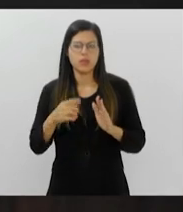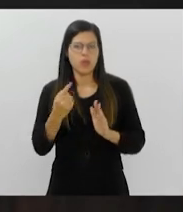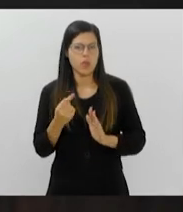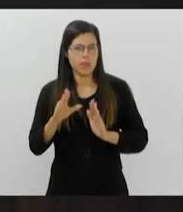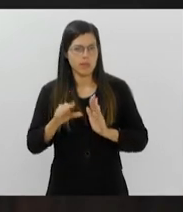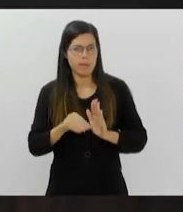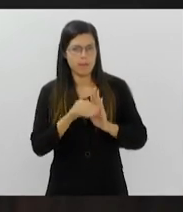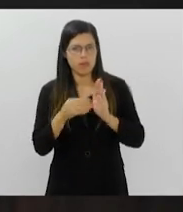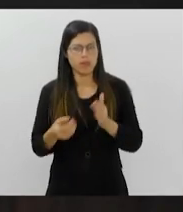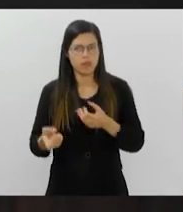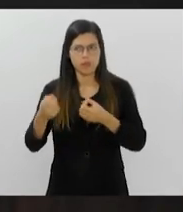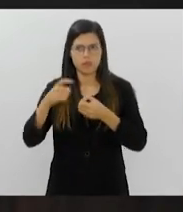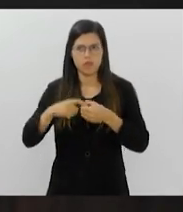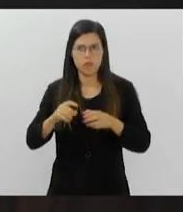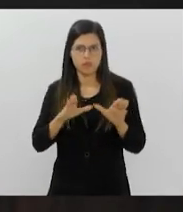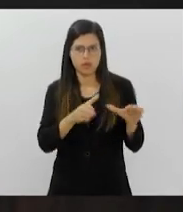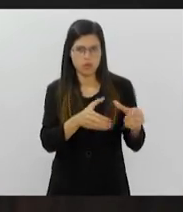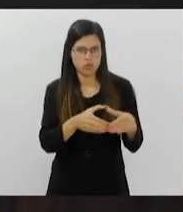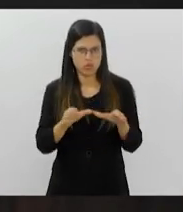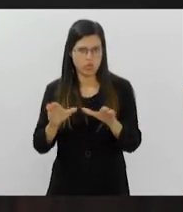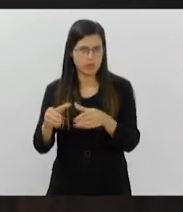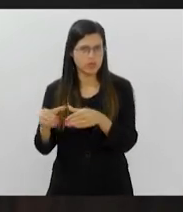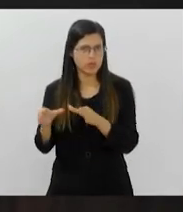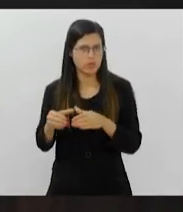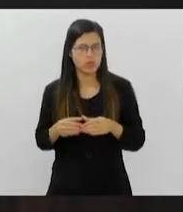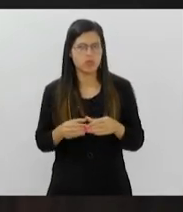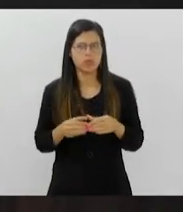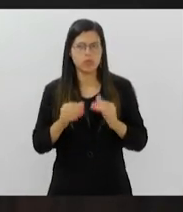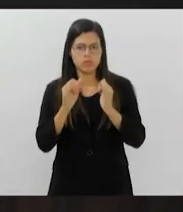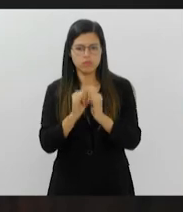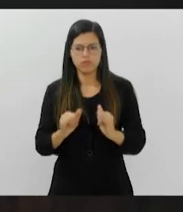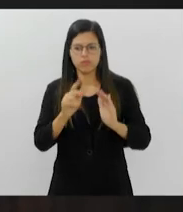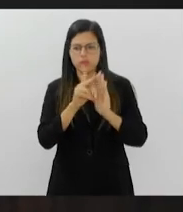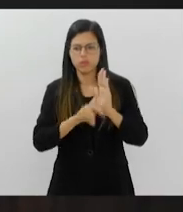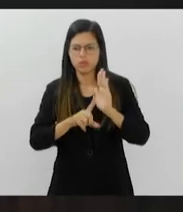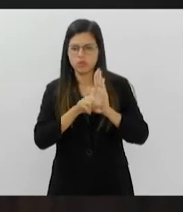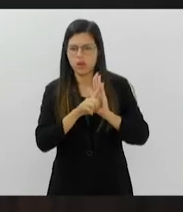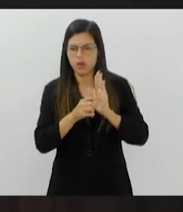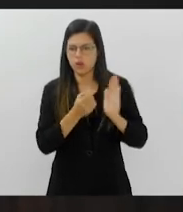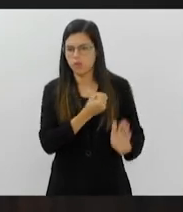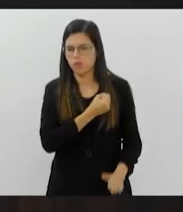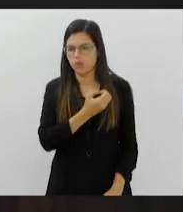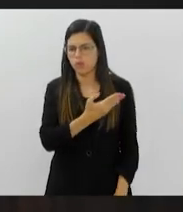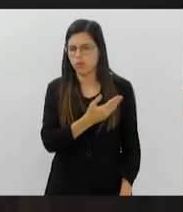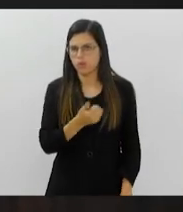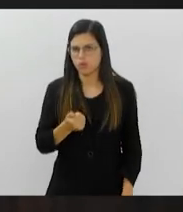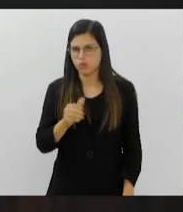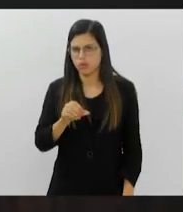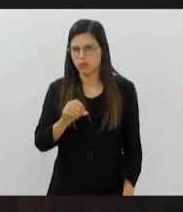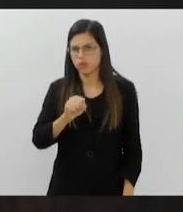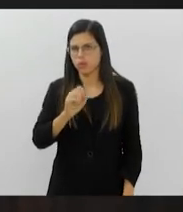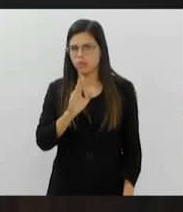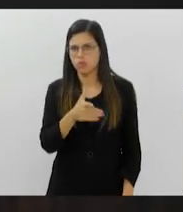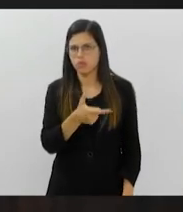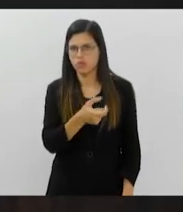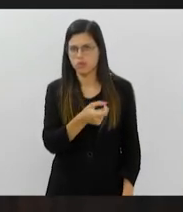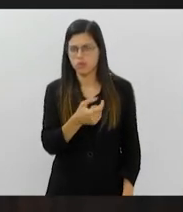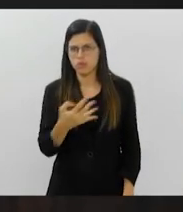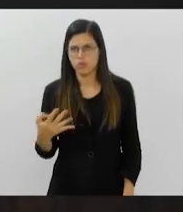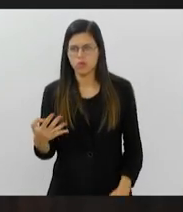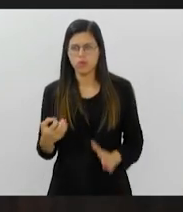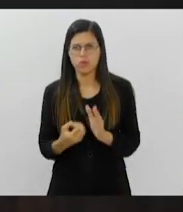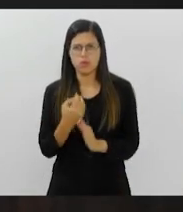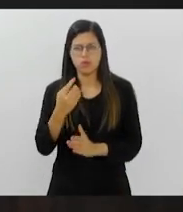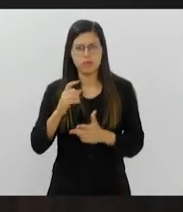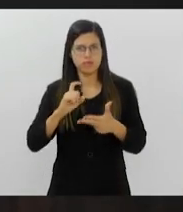emenda, retorna às comissões. Anuncio o projeto de lei número 4198/2024, de autoria do Poder